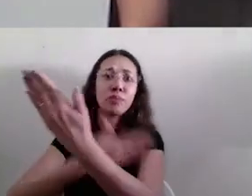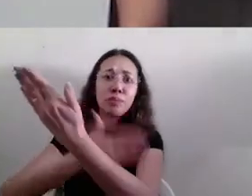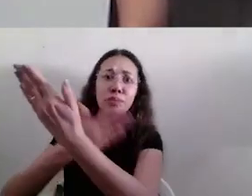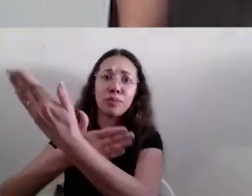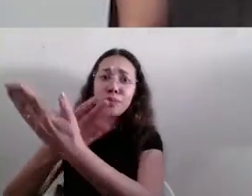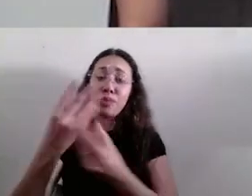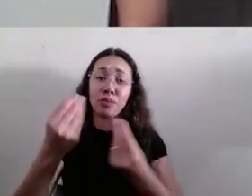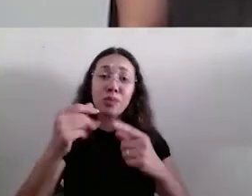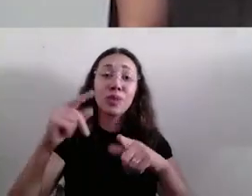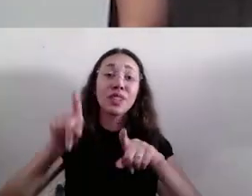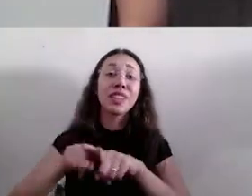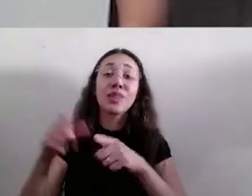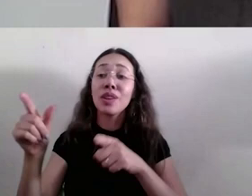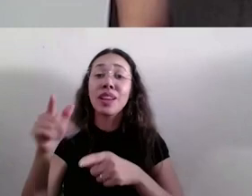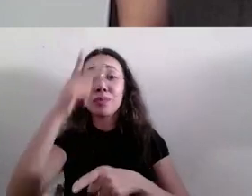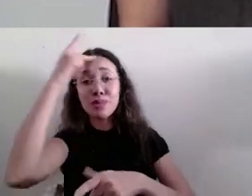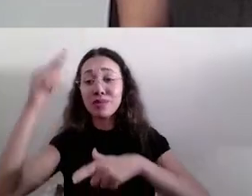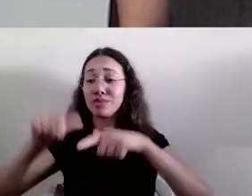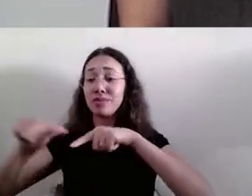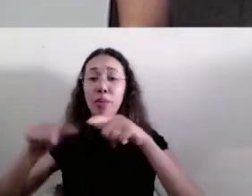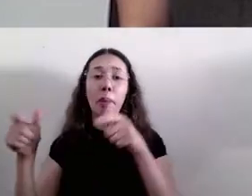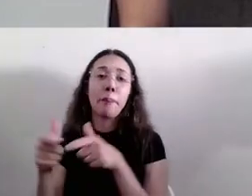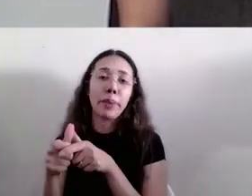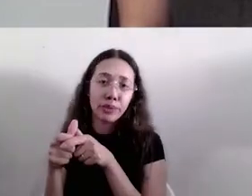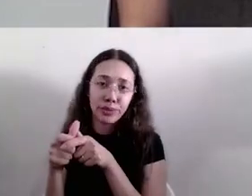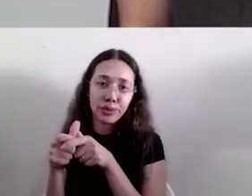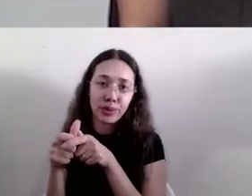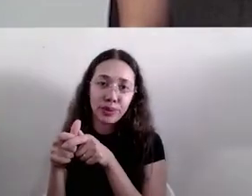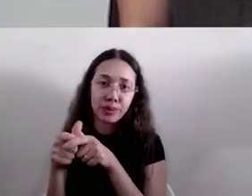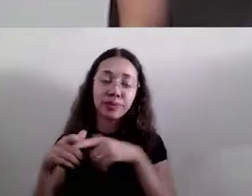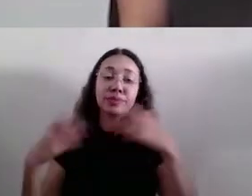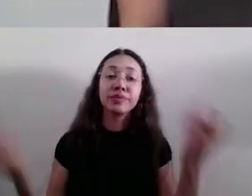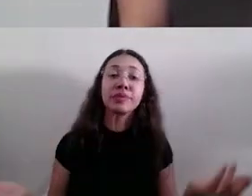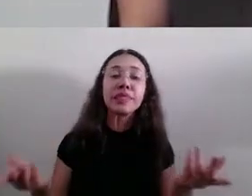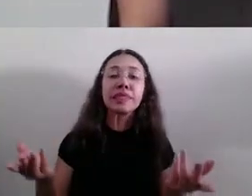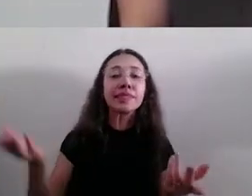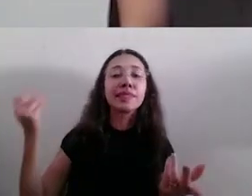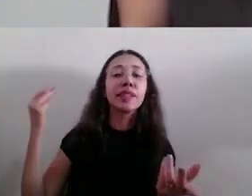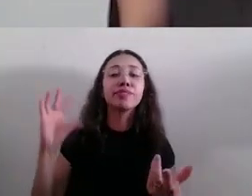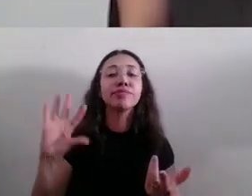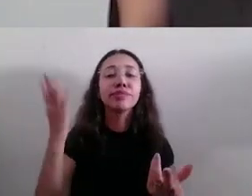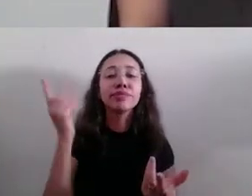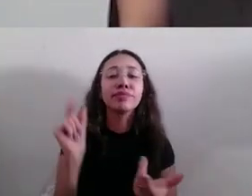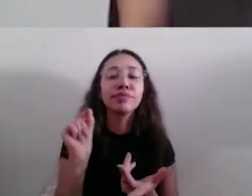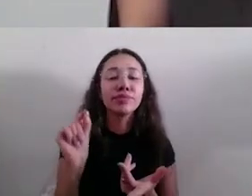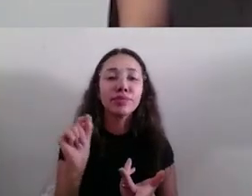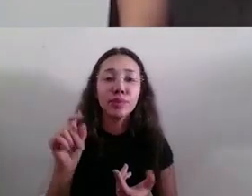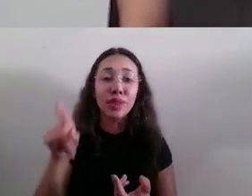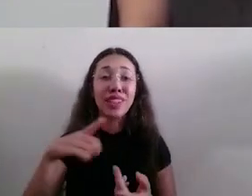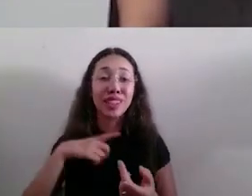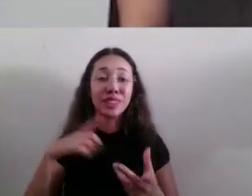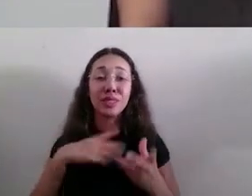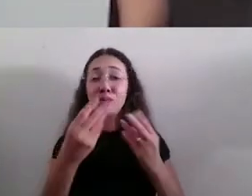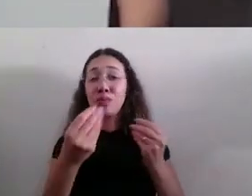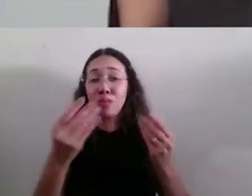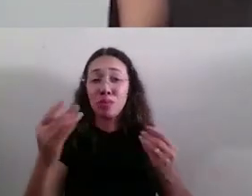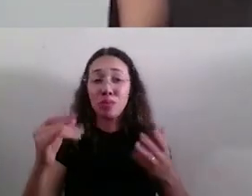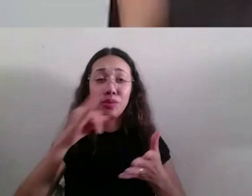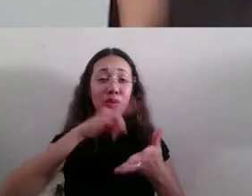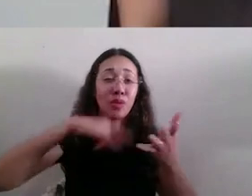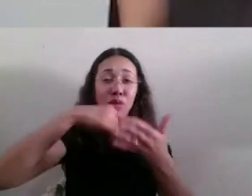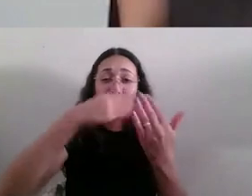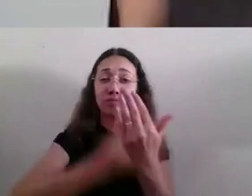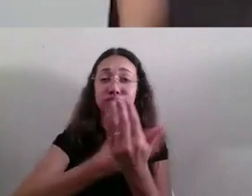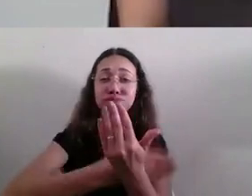que é um contexto que todos nós vivemos. Então, naquela situação, o que acontecia? Você tinha um volume, uma distribuição que aumentou muito